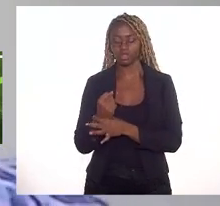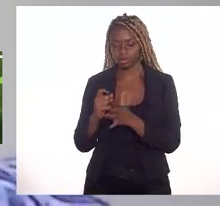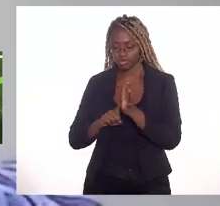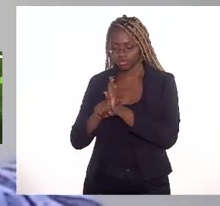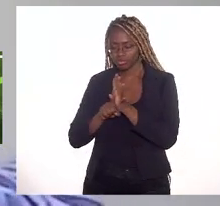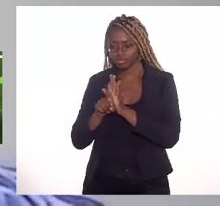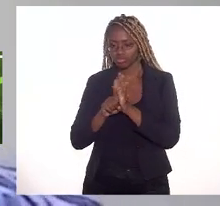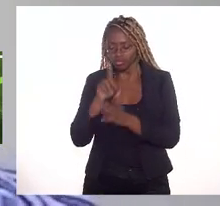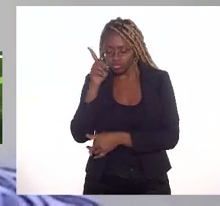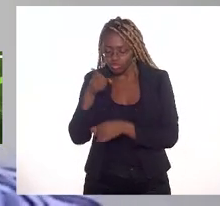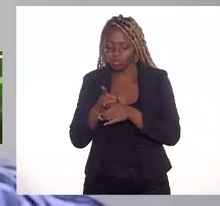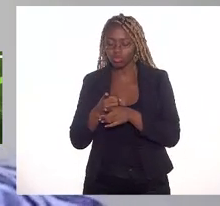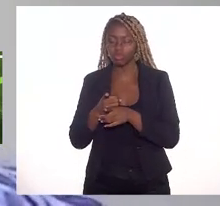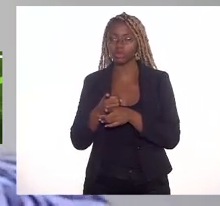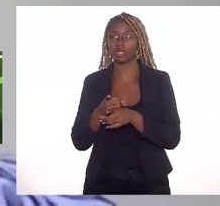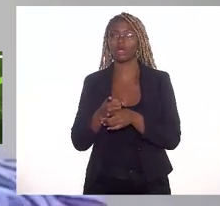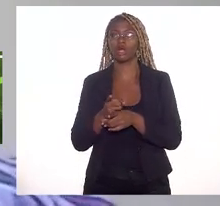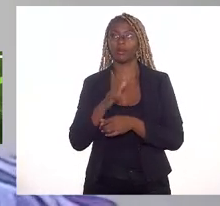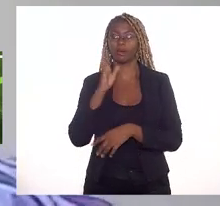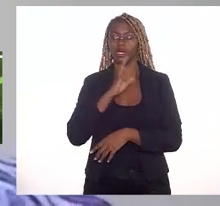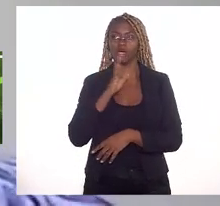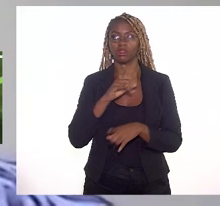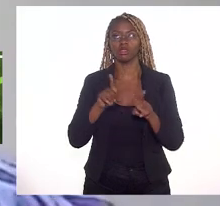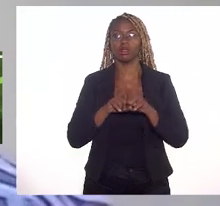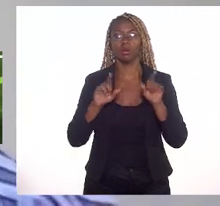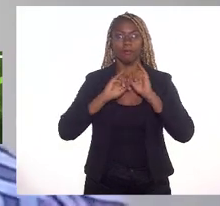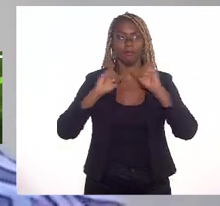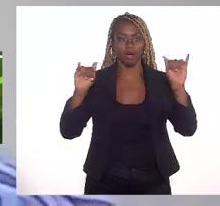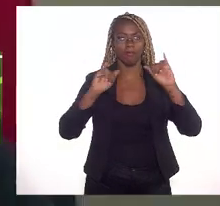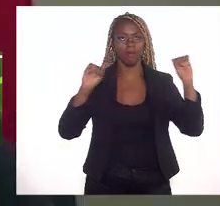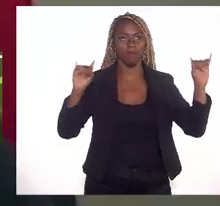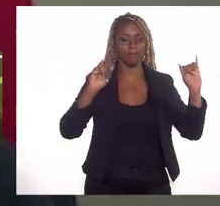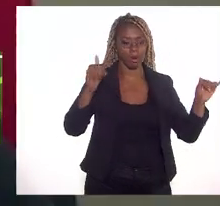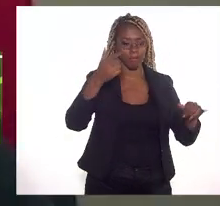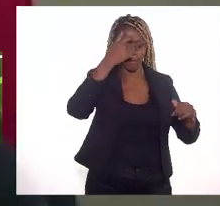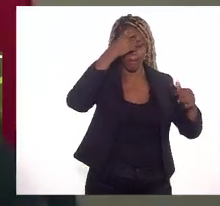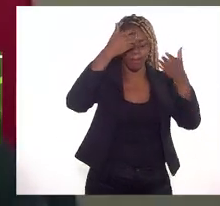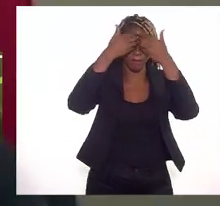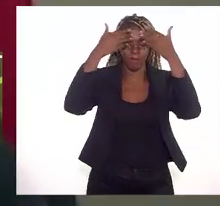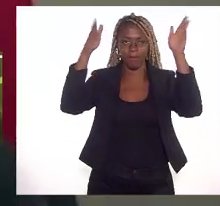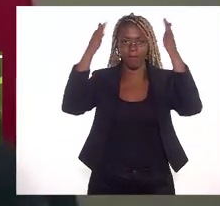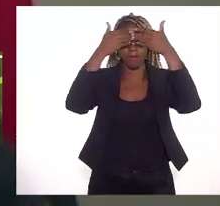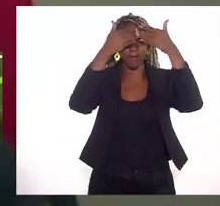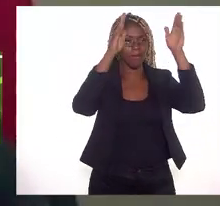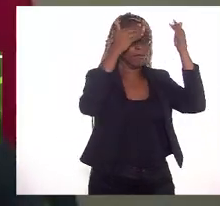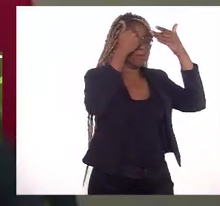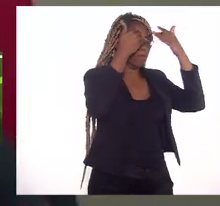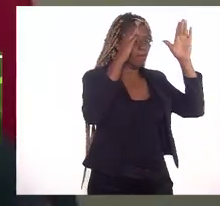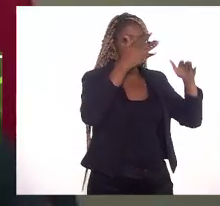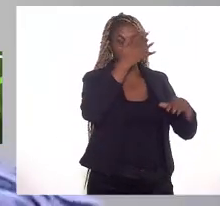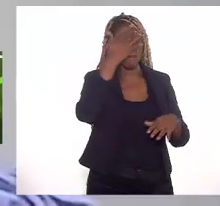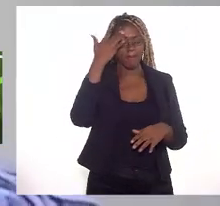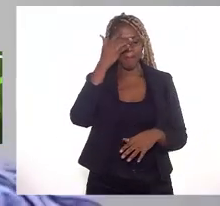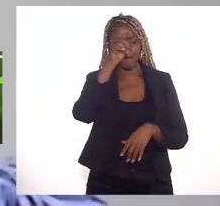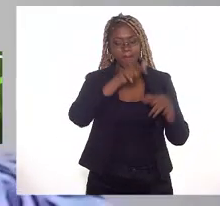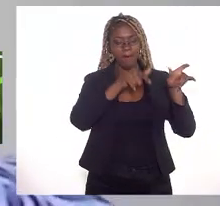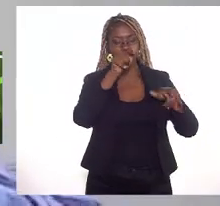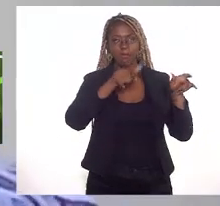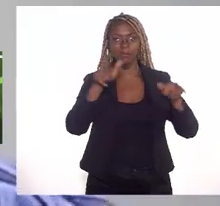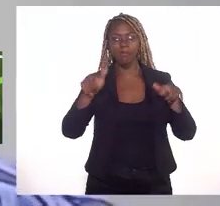e também as campanhas de conscientização, né, das pessoas sobre